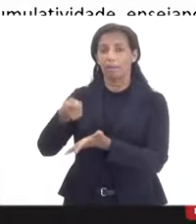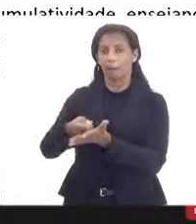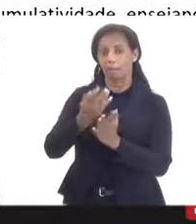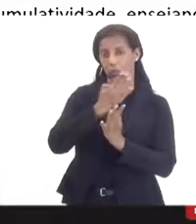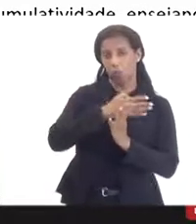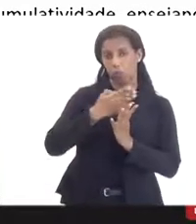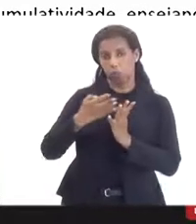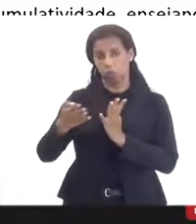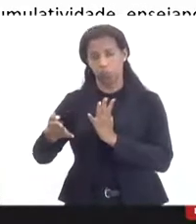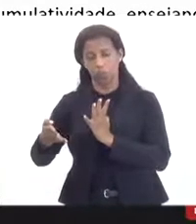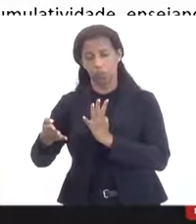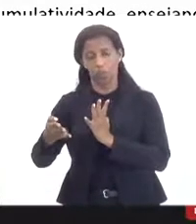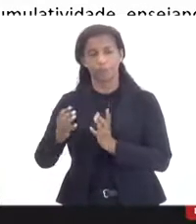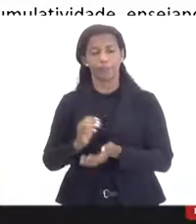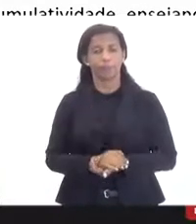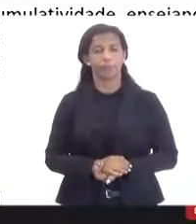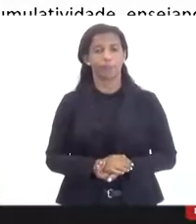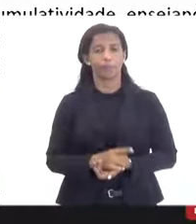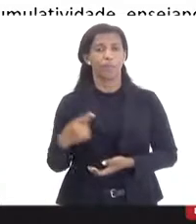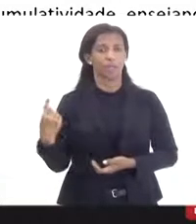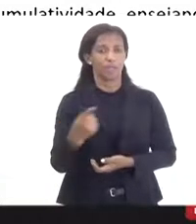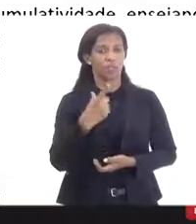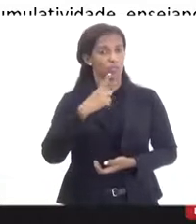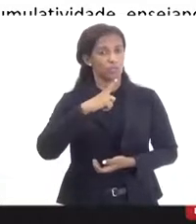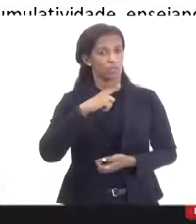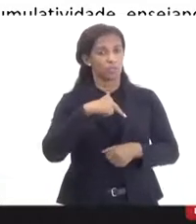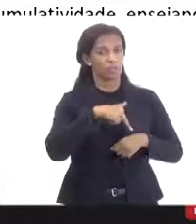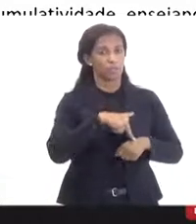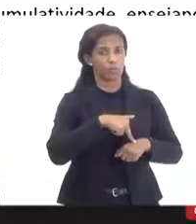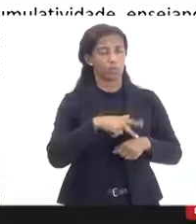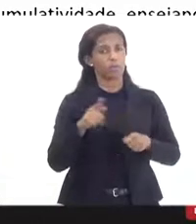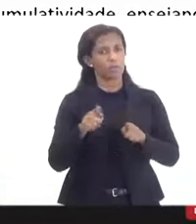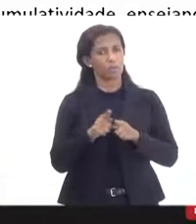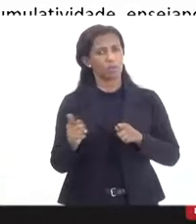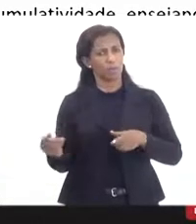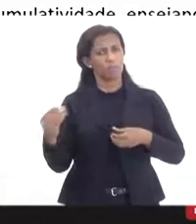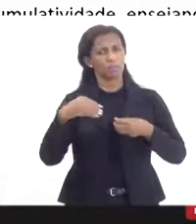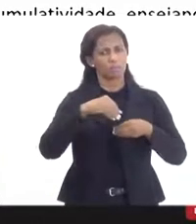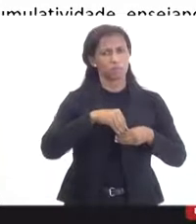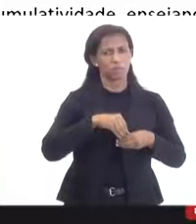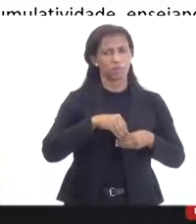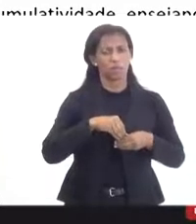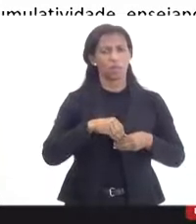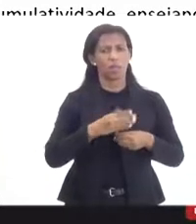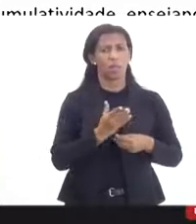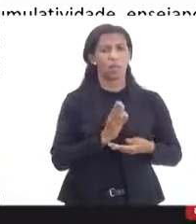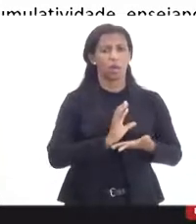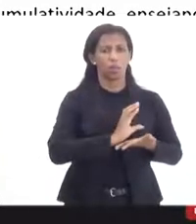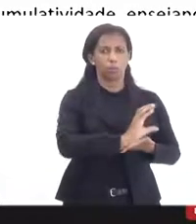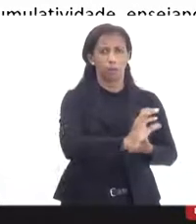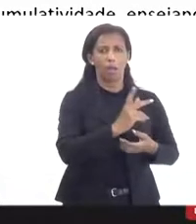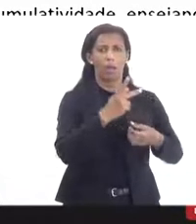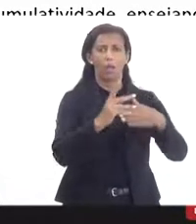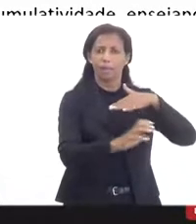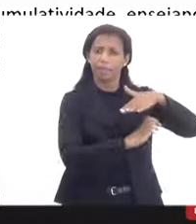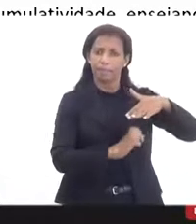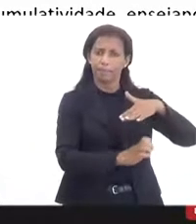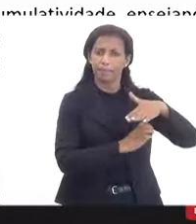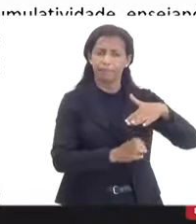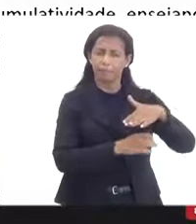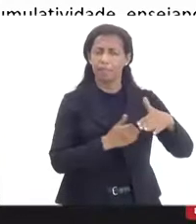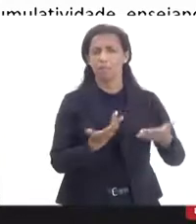parcial, e a gente tem posicionamentos reiterados e favoráveis ao contribuinte, não só a Petrobras, como qualquer empresa que